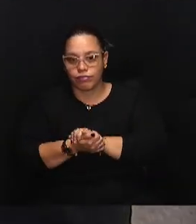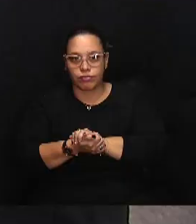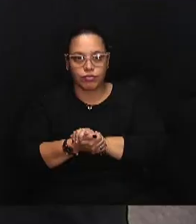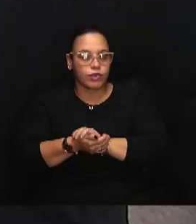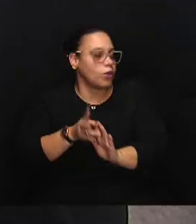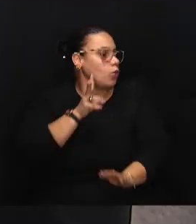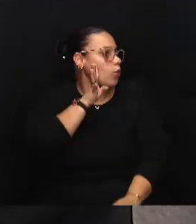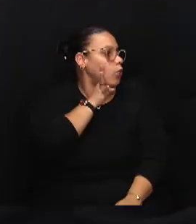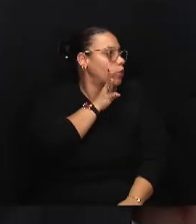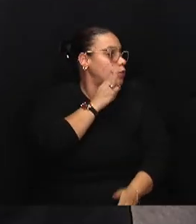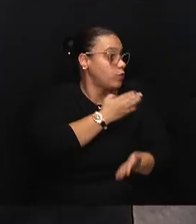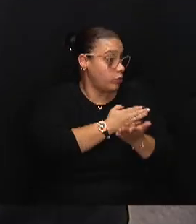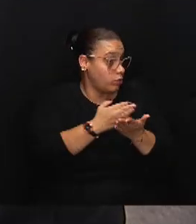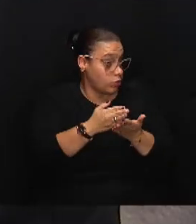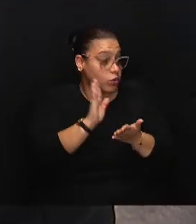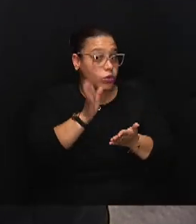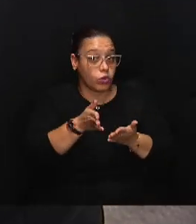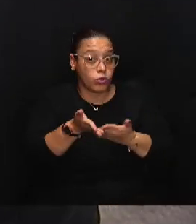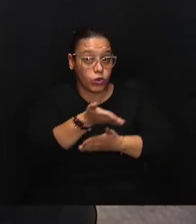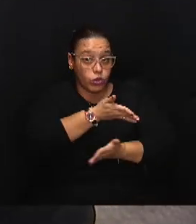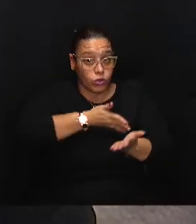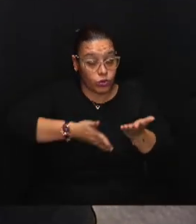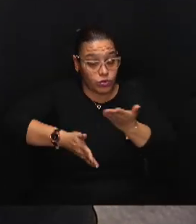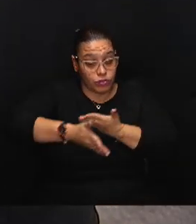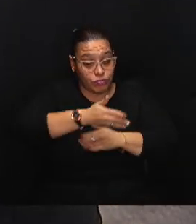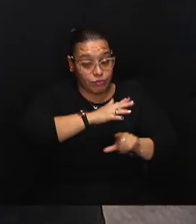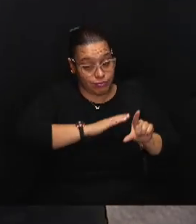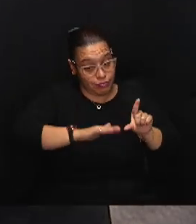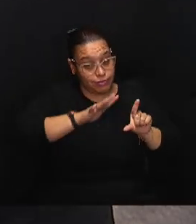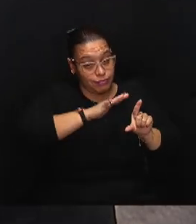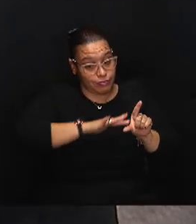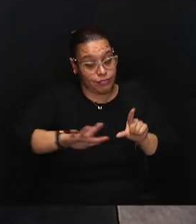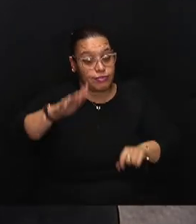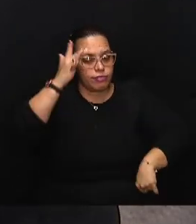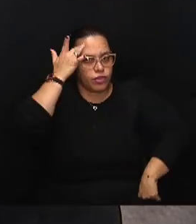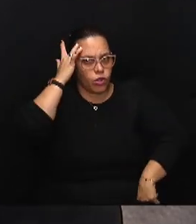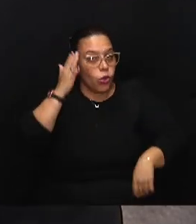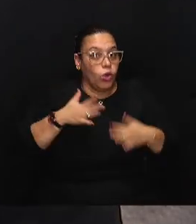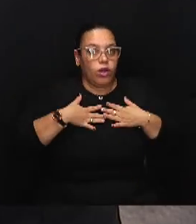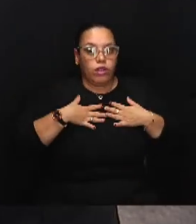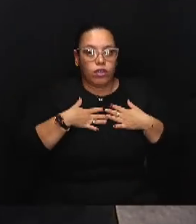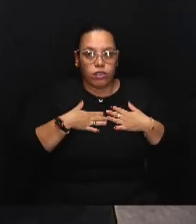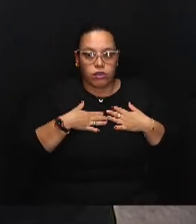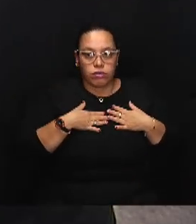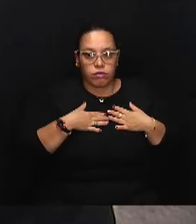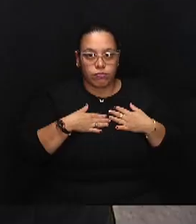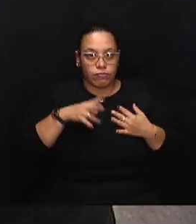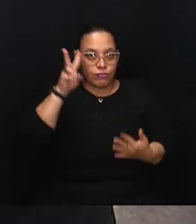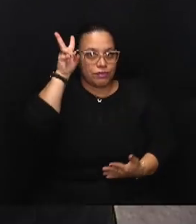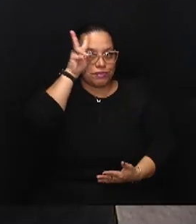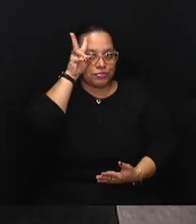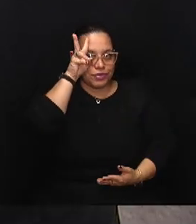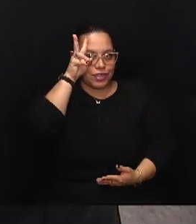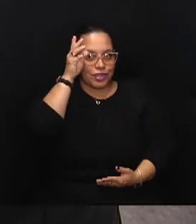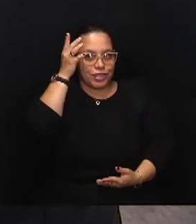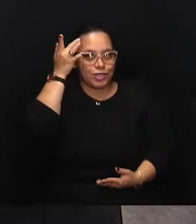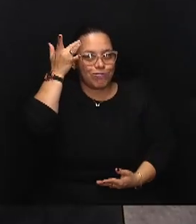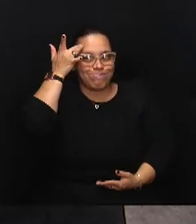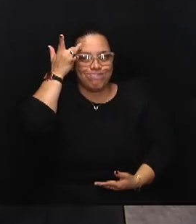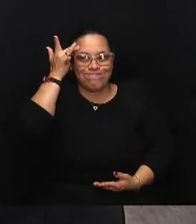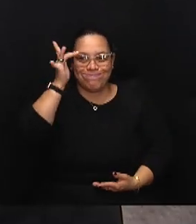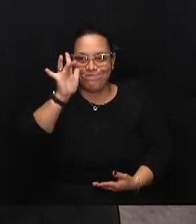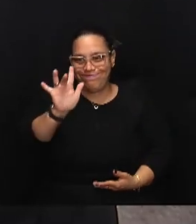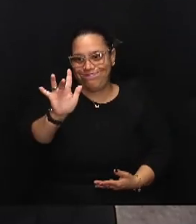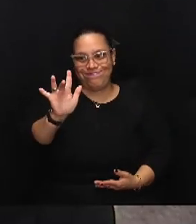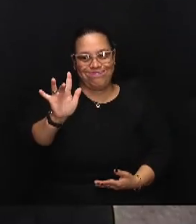Muito legal. E a partir do que você já compartilhou, eu acho que também uma coisa que assombra muito são as histórias que a gente não conhece, né?